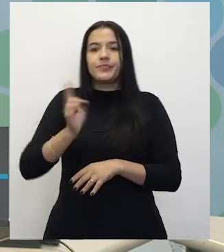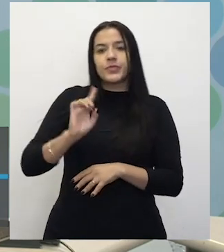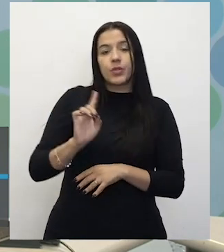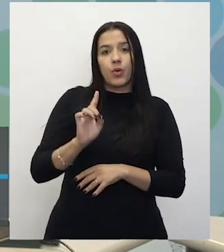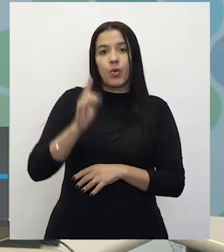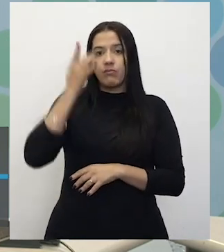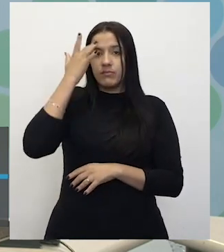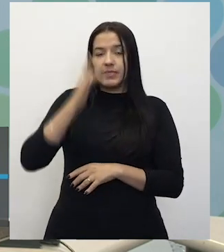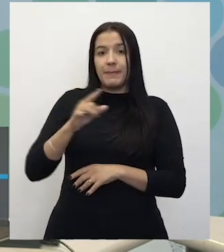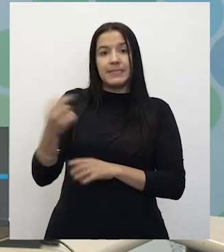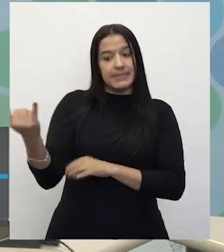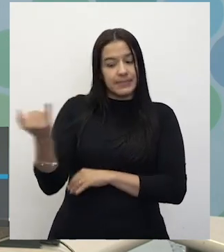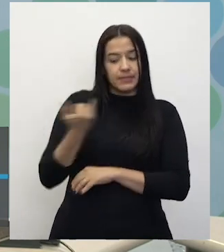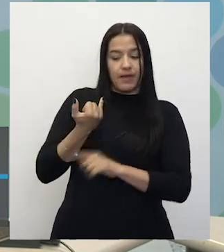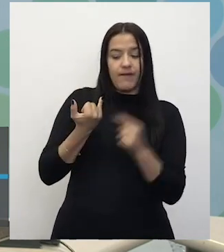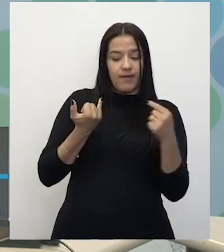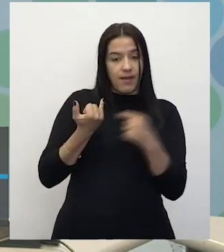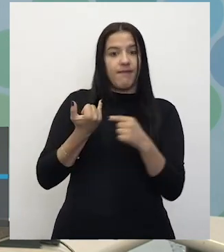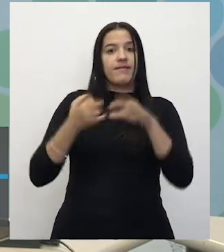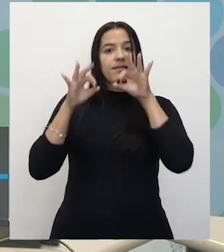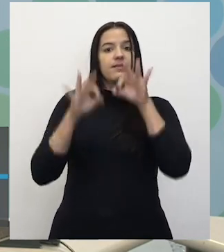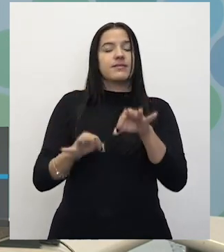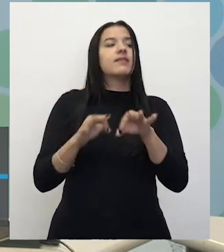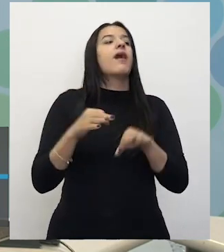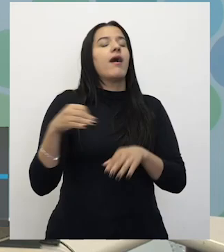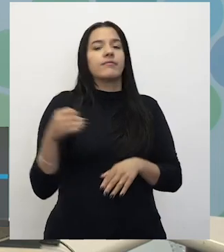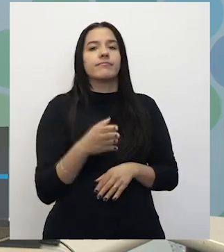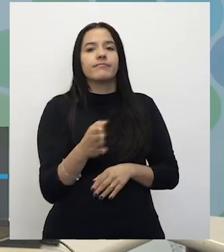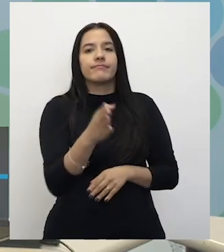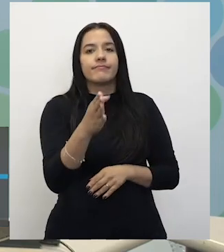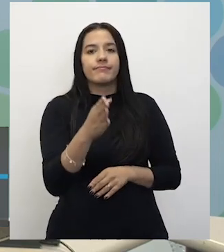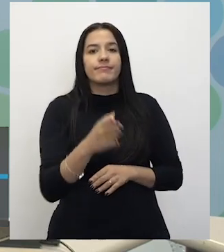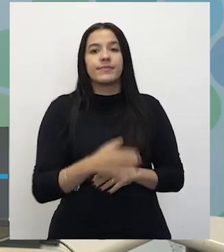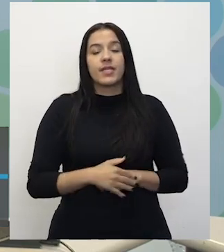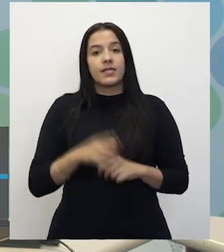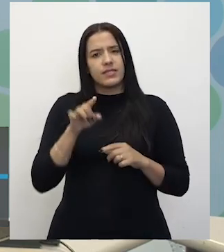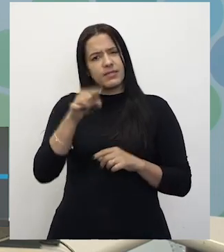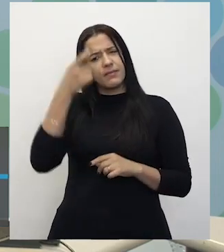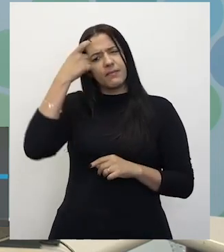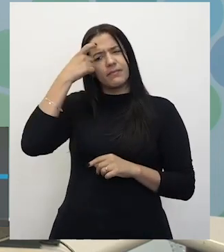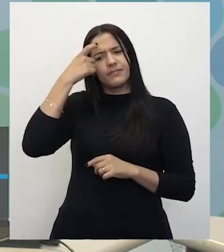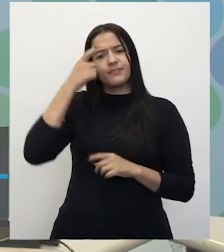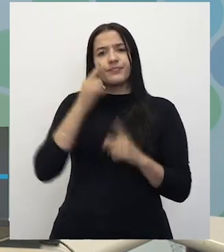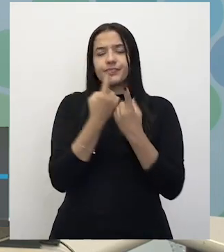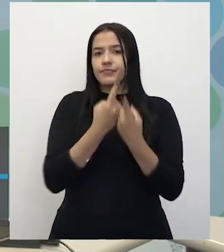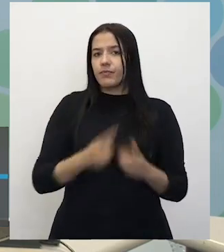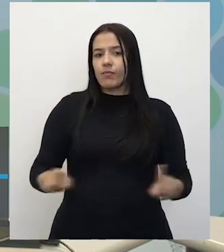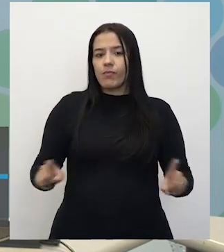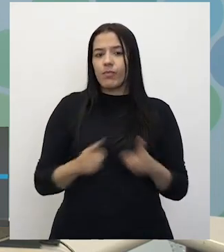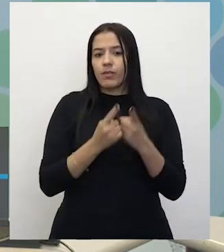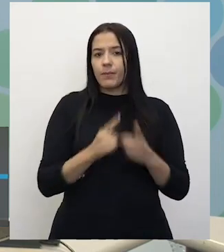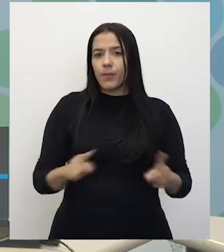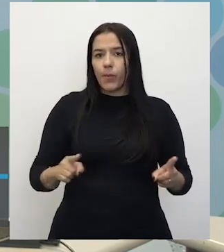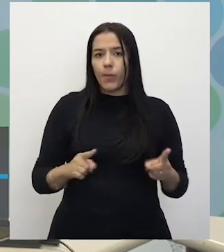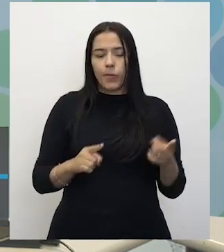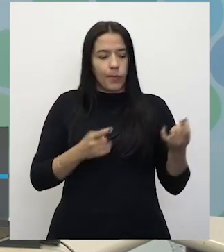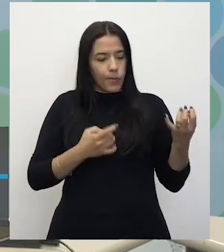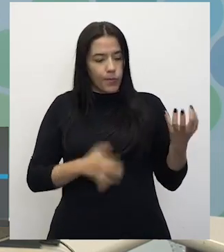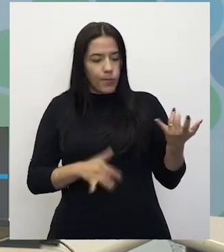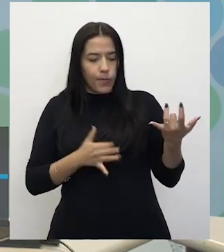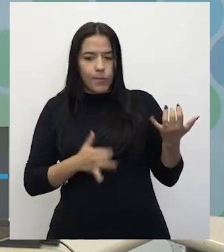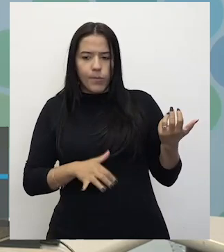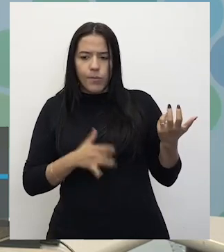vai ter certeza. Você pode pensar isso, por exemplo, na música. Você tem as notas te dizendo se você